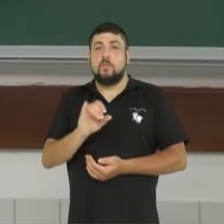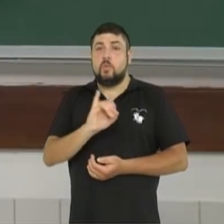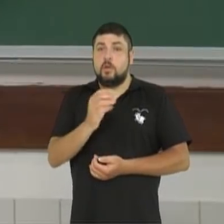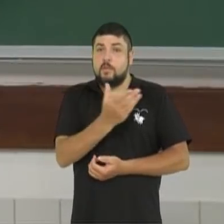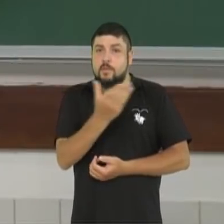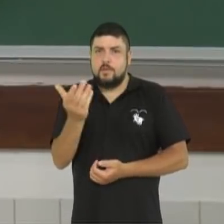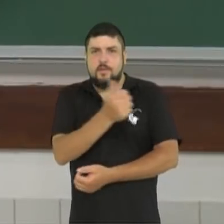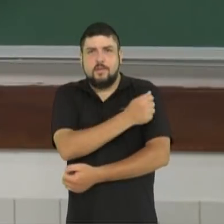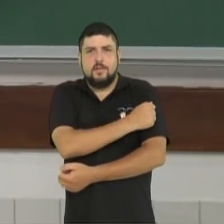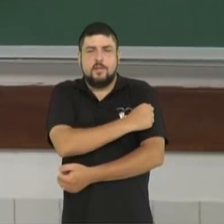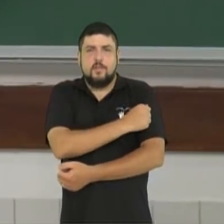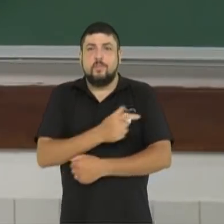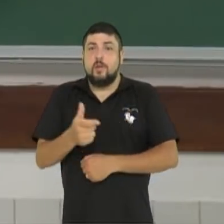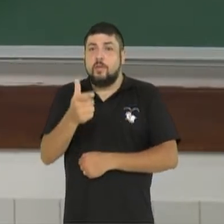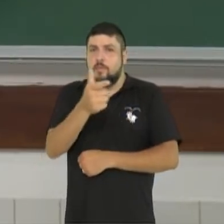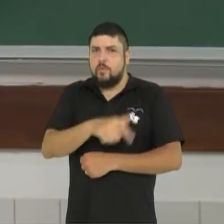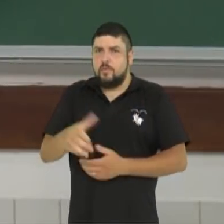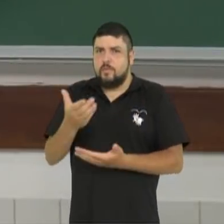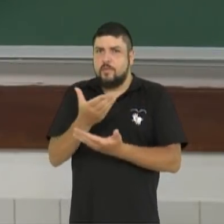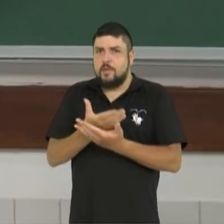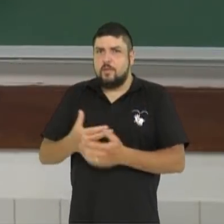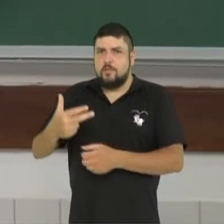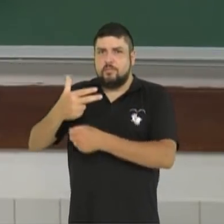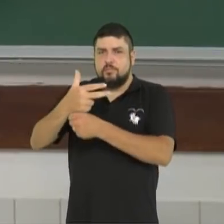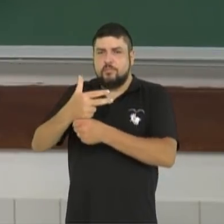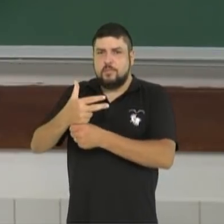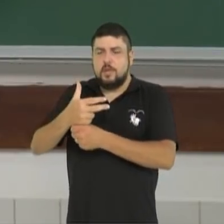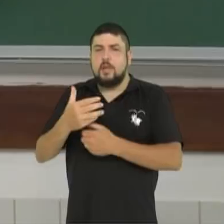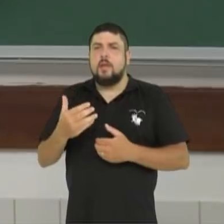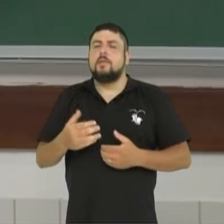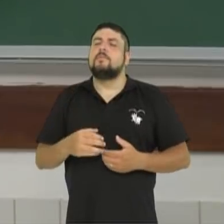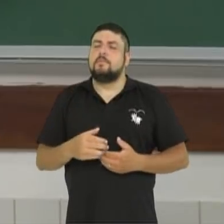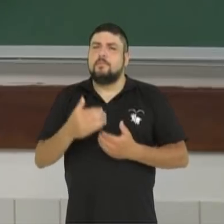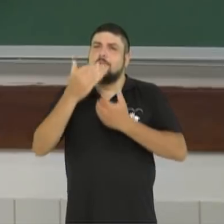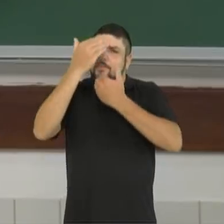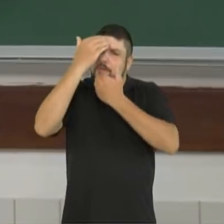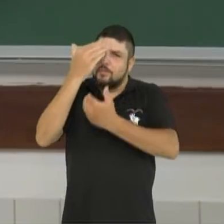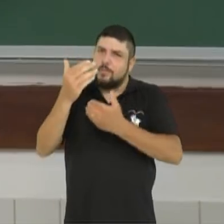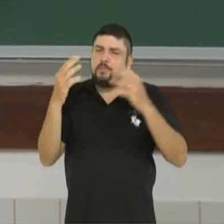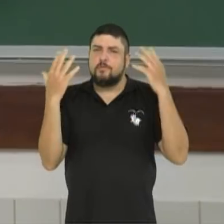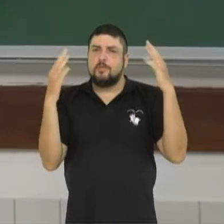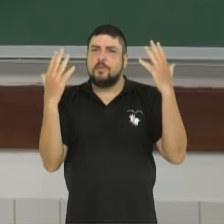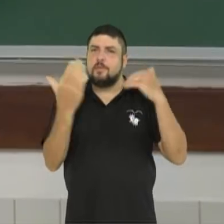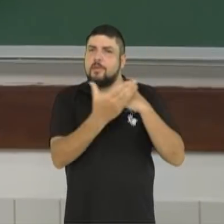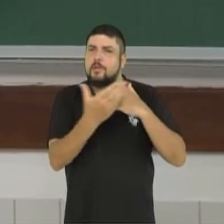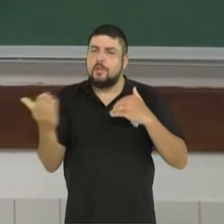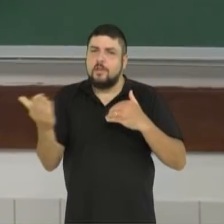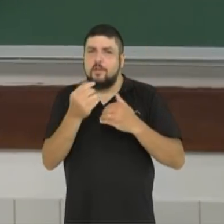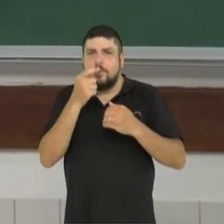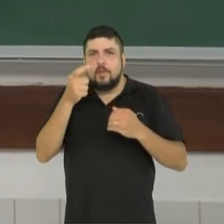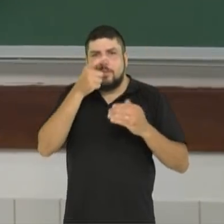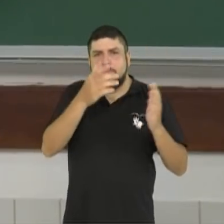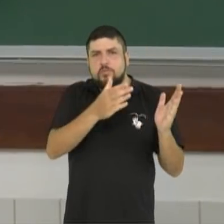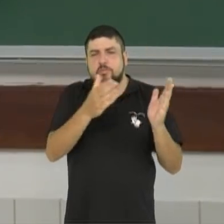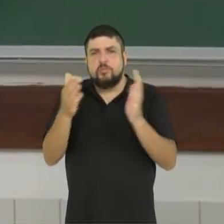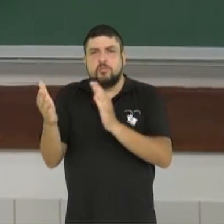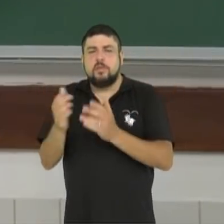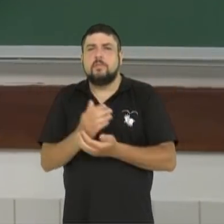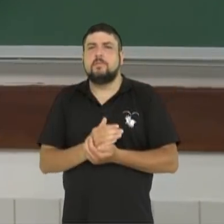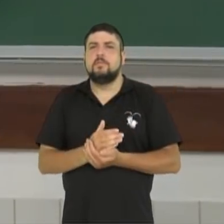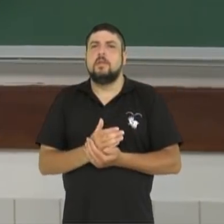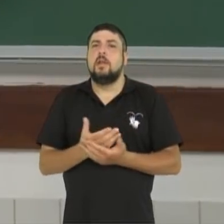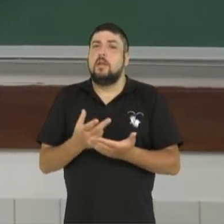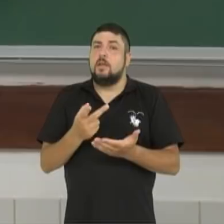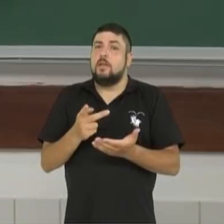alunos, vamos para mais uma videoaula. Parabéns por estarem aí assistindo, prestigiando o nosso trabalho. Essas aulas são sempre elaboradas com